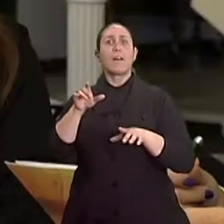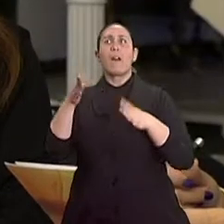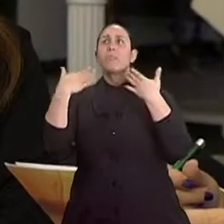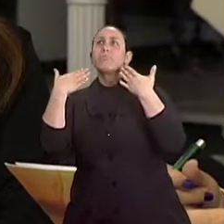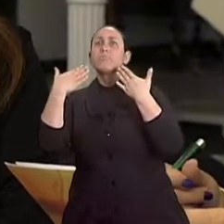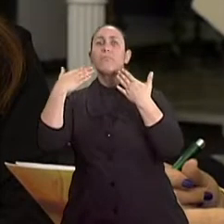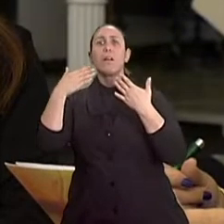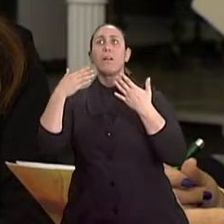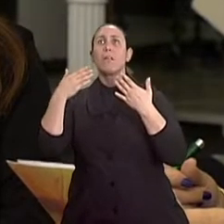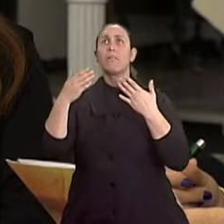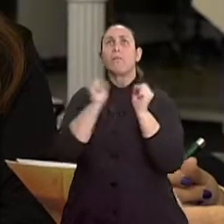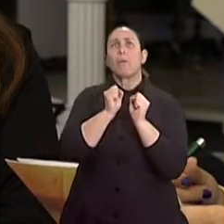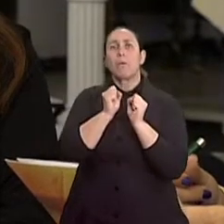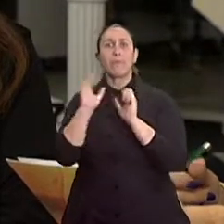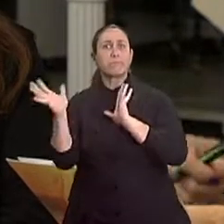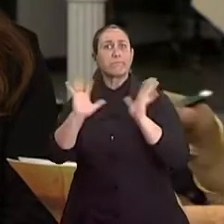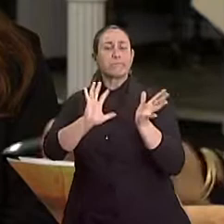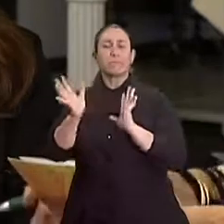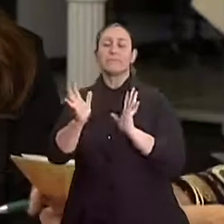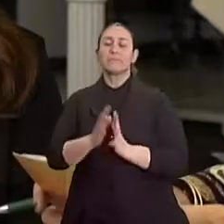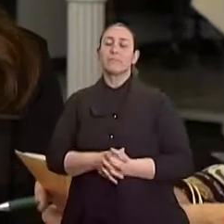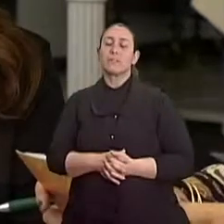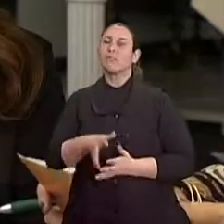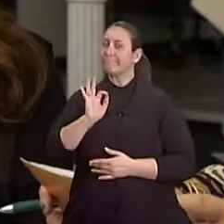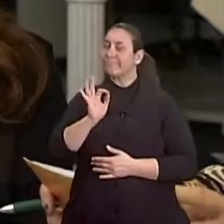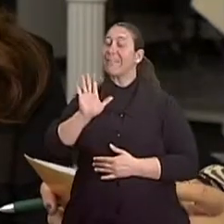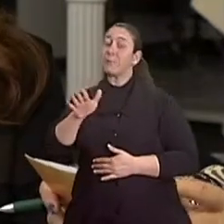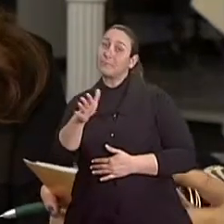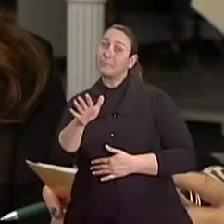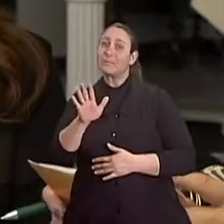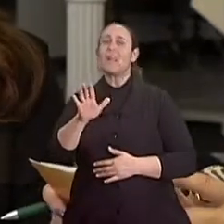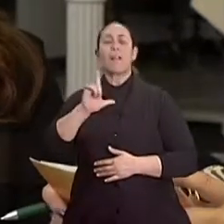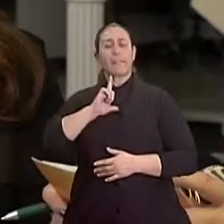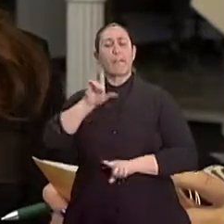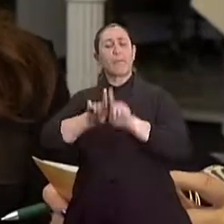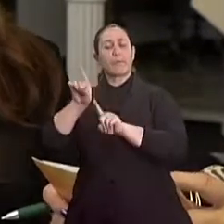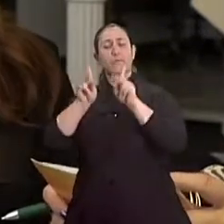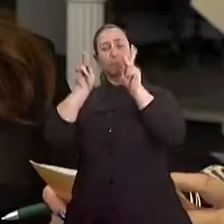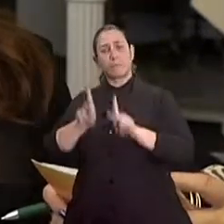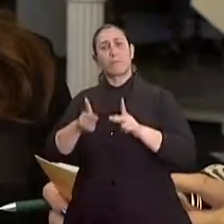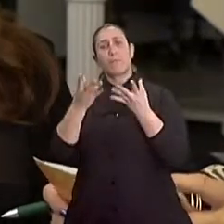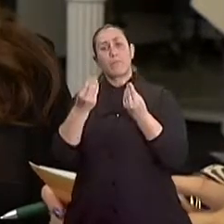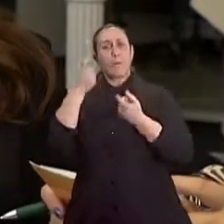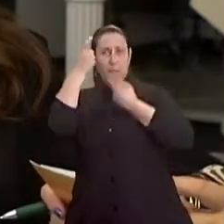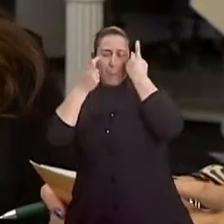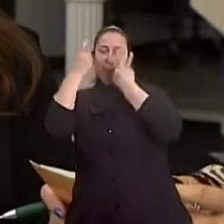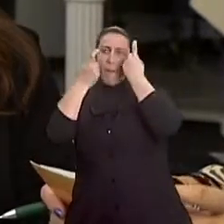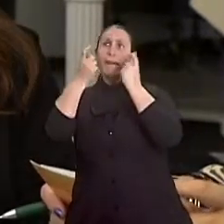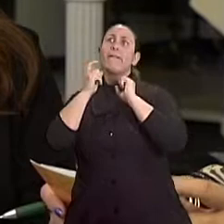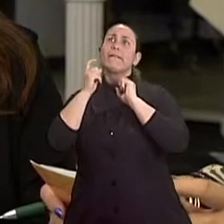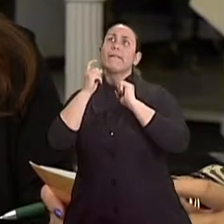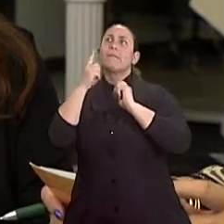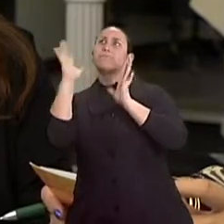temperatura? É, mais ou menos, né? Não é todo mundo que se preocupa com isso. Eu acho que cada vez a mulher está menos preocupada. Uhum. E é por isso